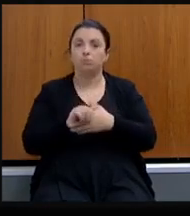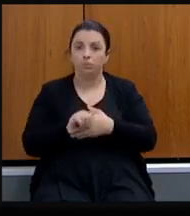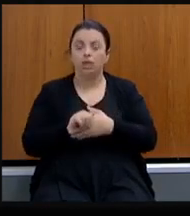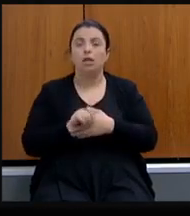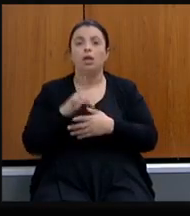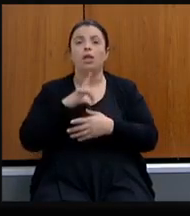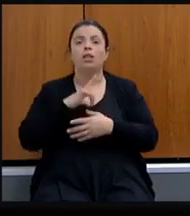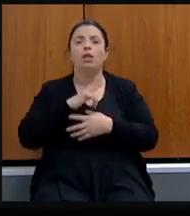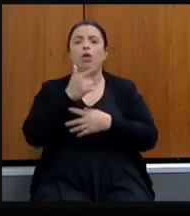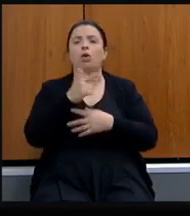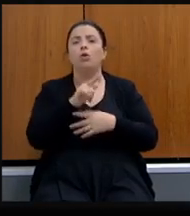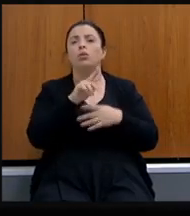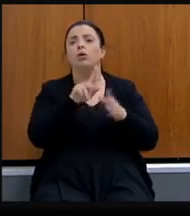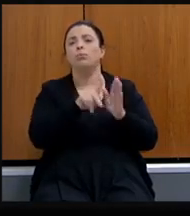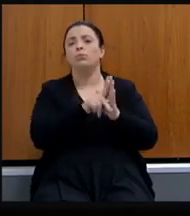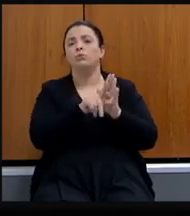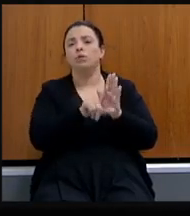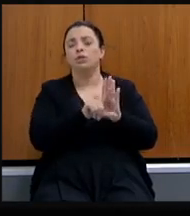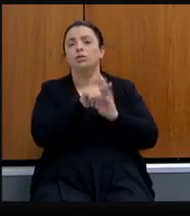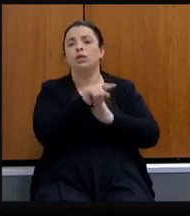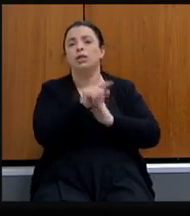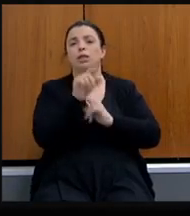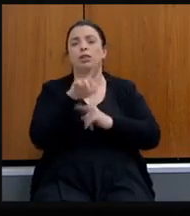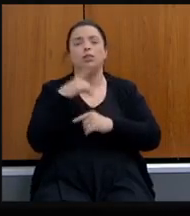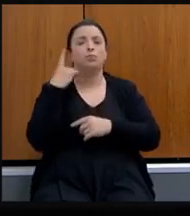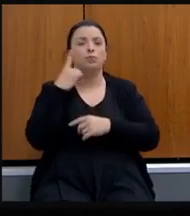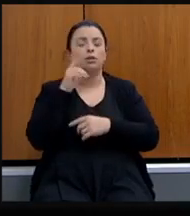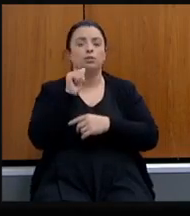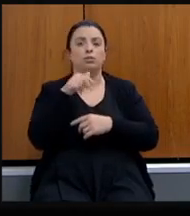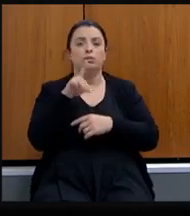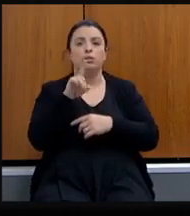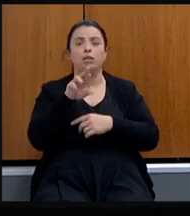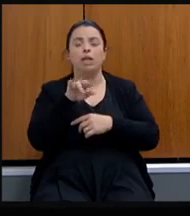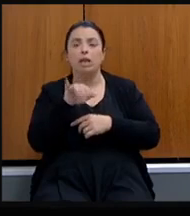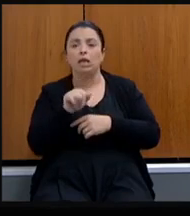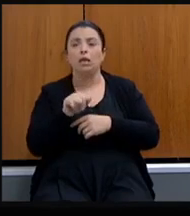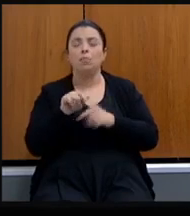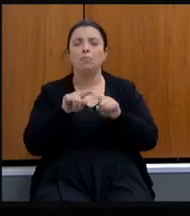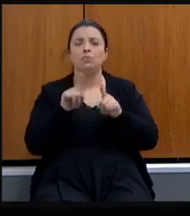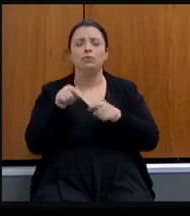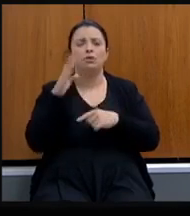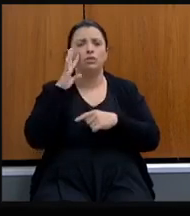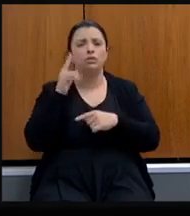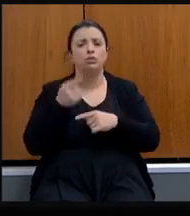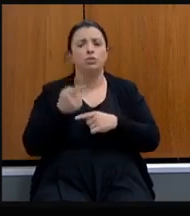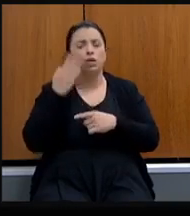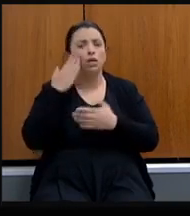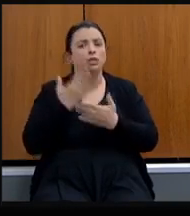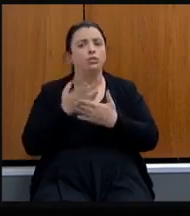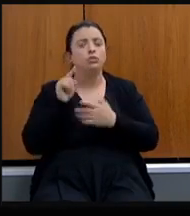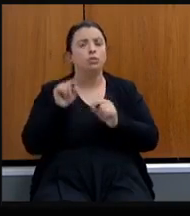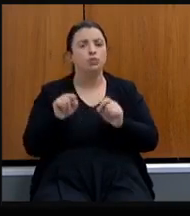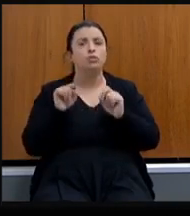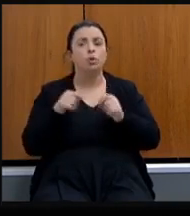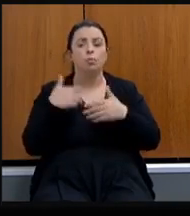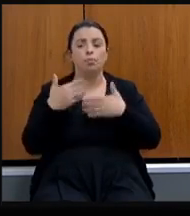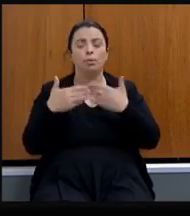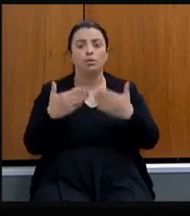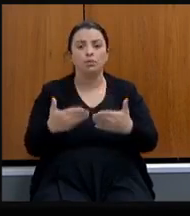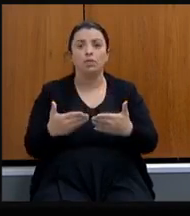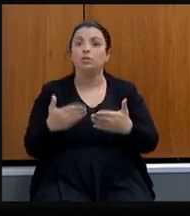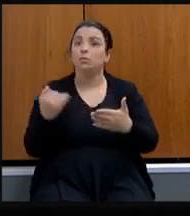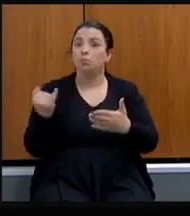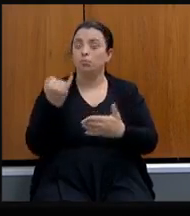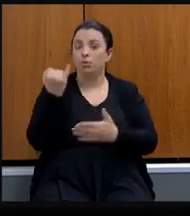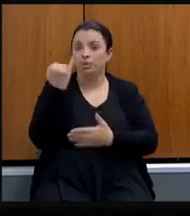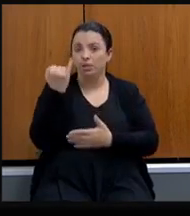Alberto acho que estão debate fundamental processo vinculado social com econômico ele